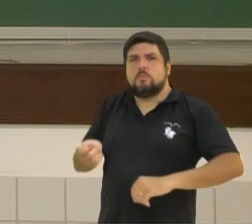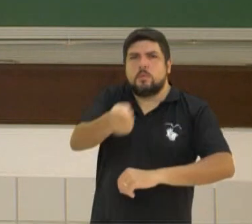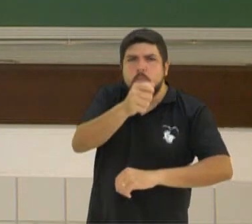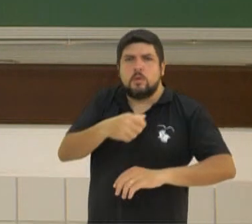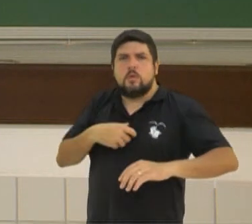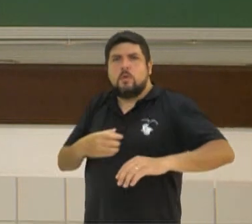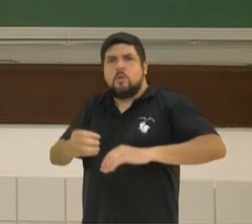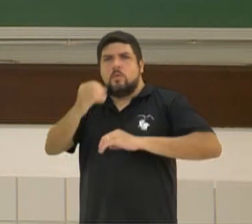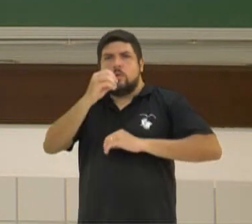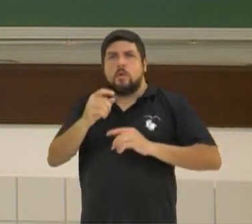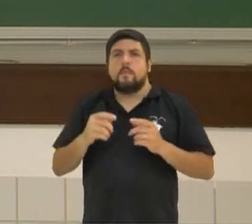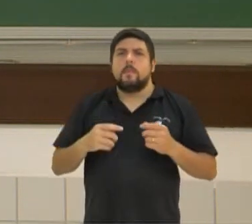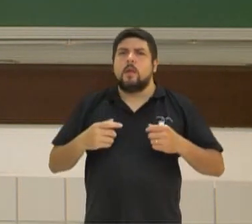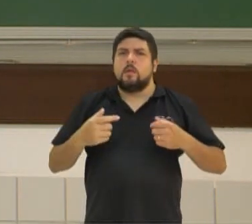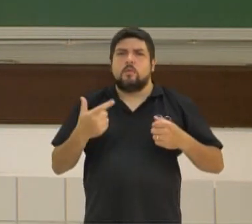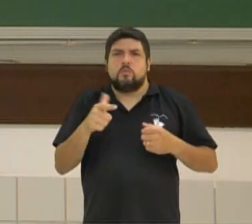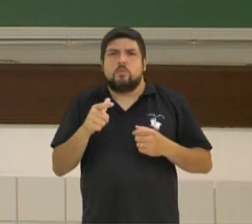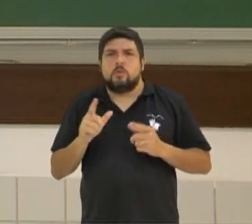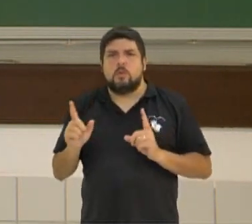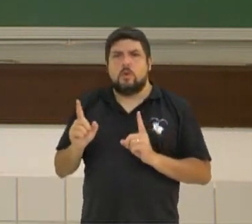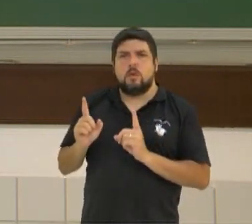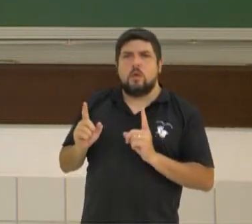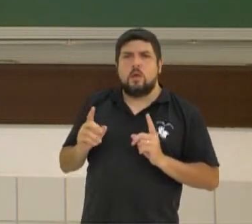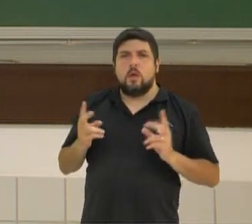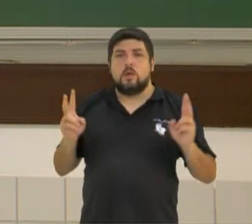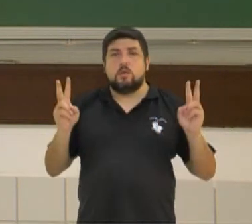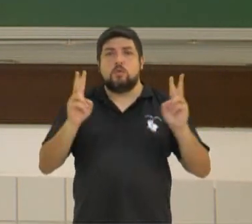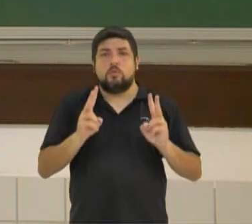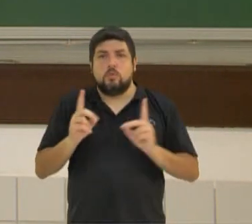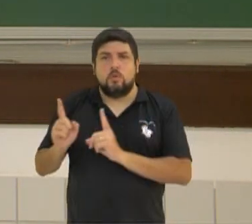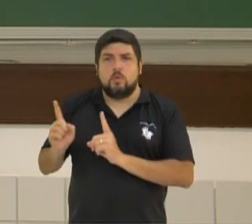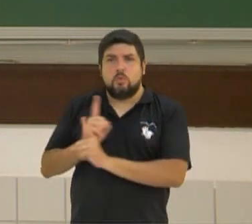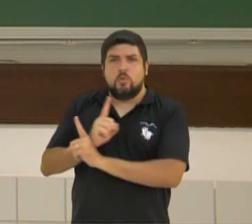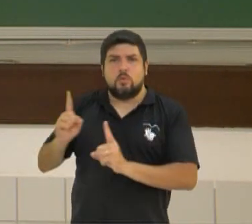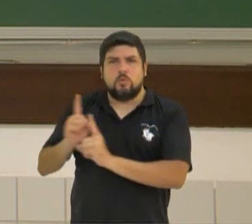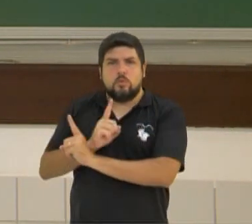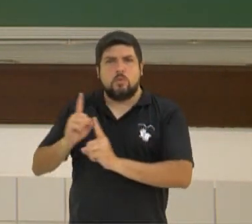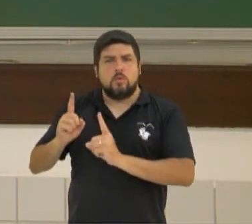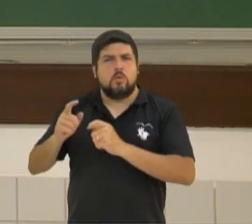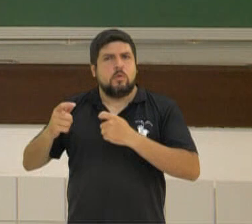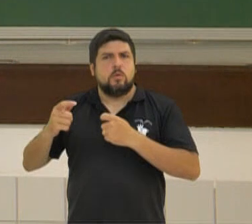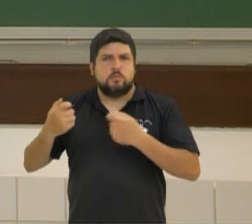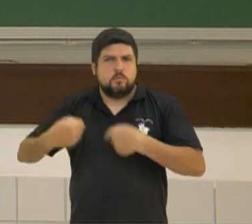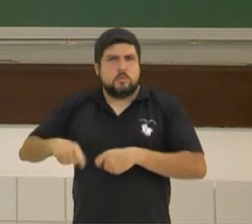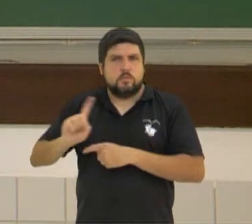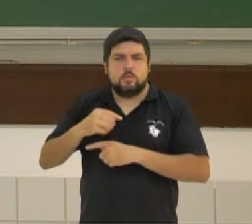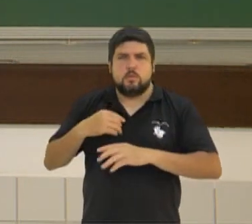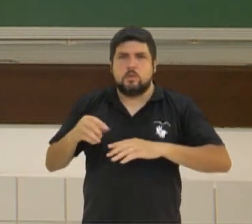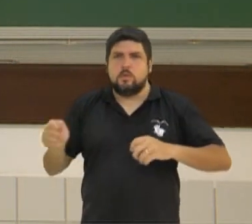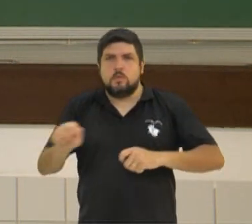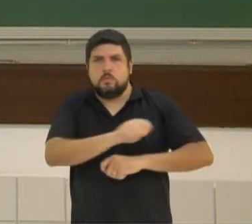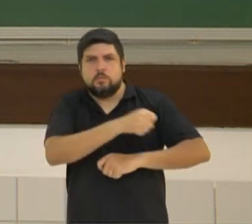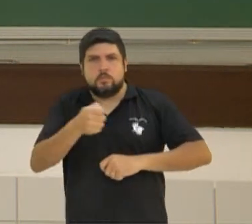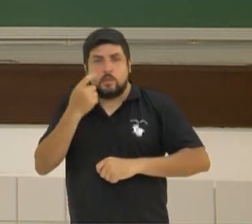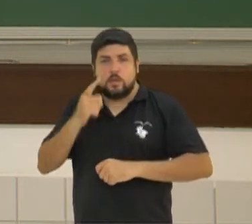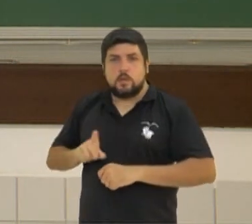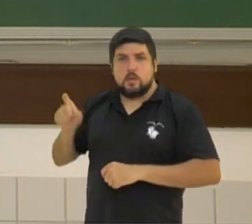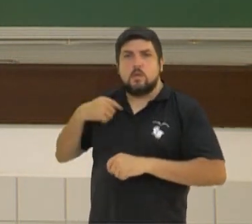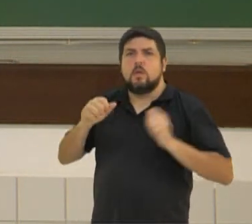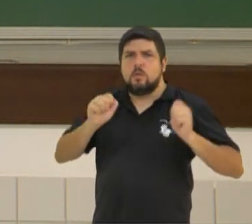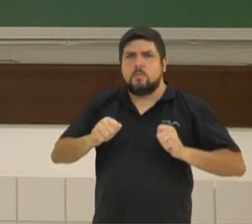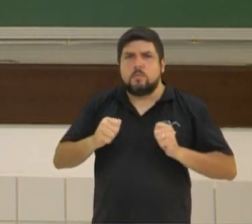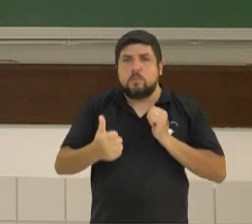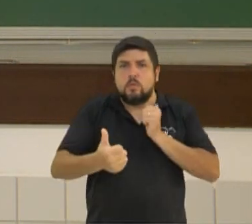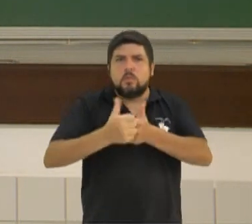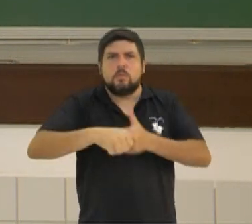essa alternância, né, hora um precisa rebater, hora outro, né? Então, sempre no badminton não tem essa, né? Então, quem estiver mais próximo pode